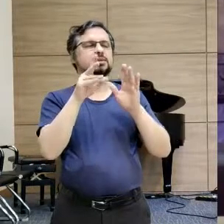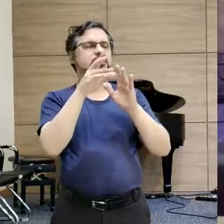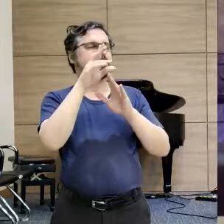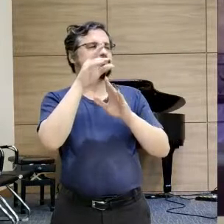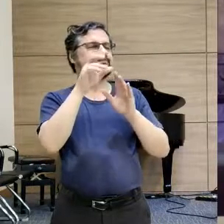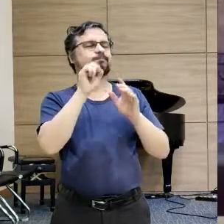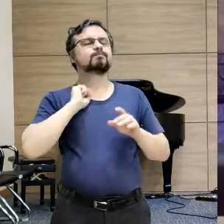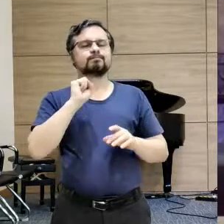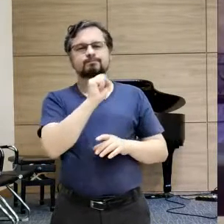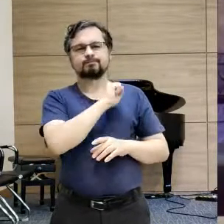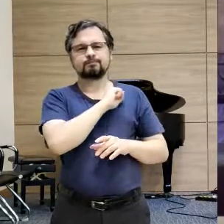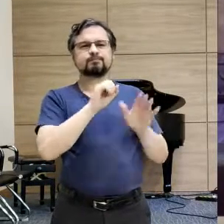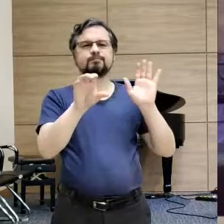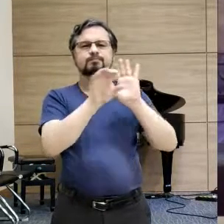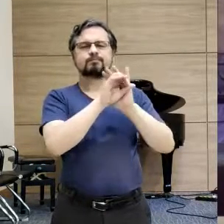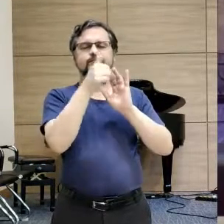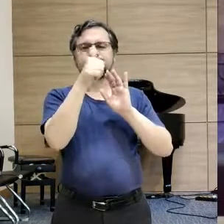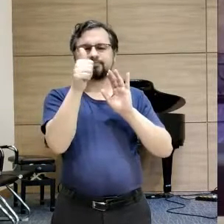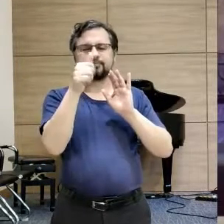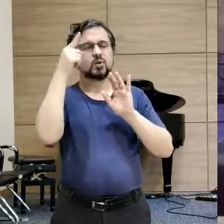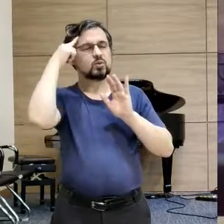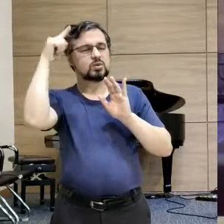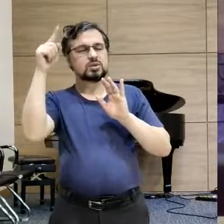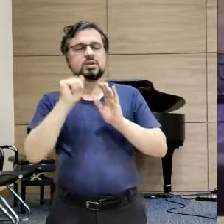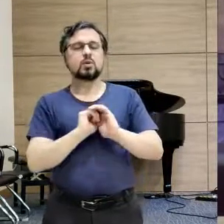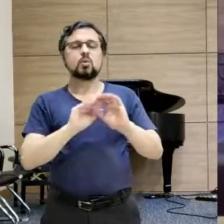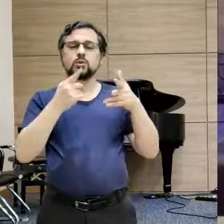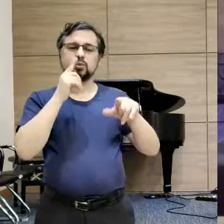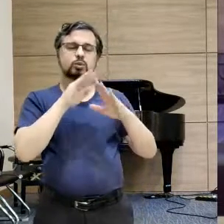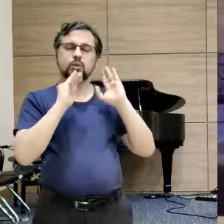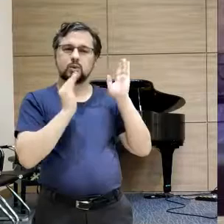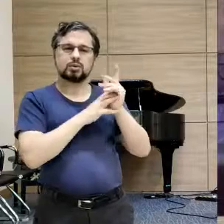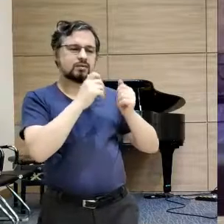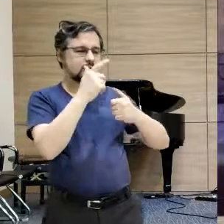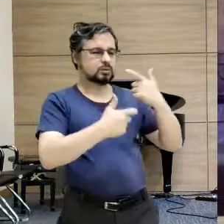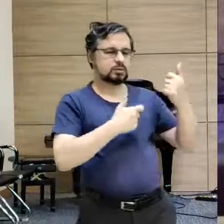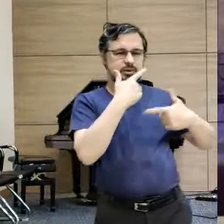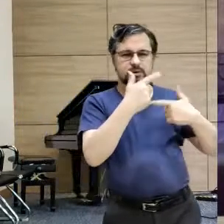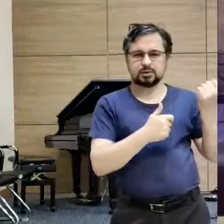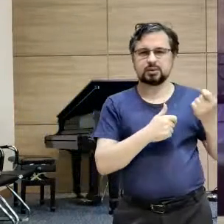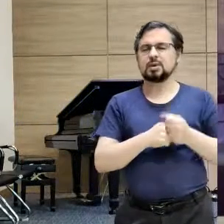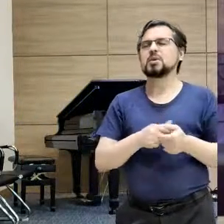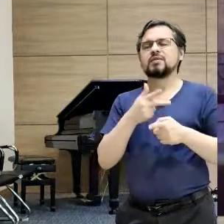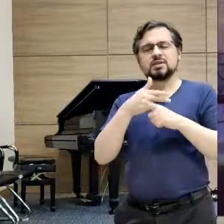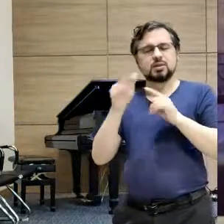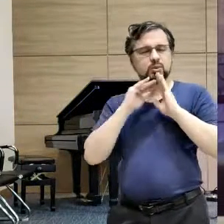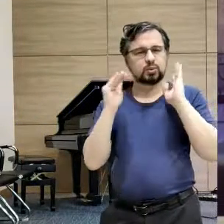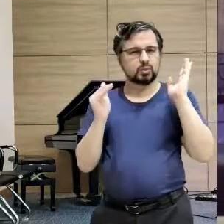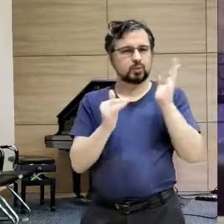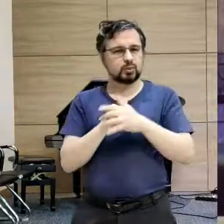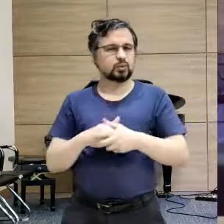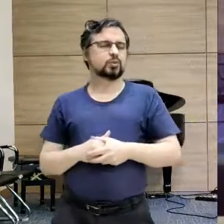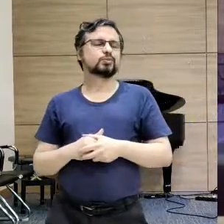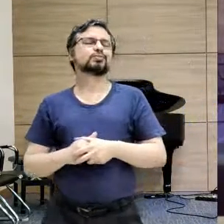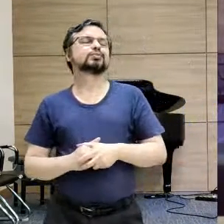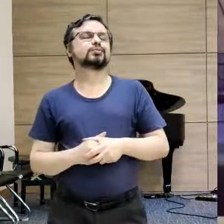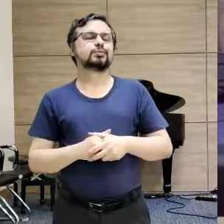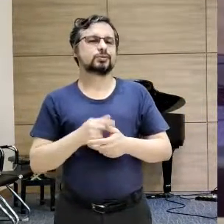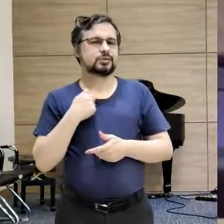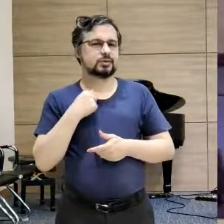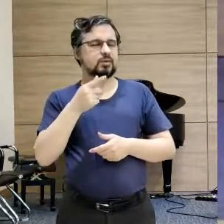um dia, quando todos estavam na luta, o Davizão, depois que venceu tudo, e aqui está um aplicativo para nós,